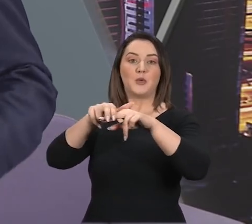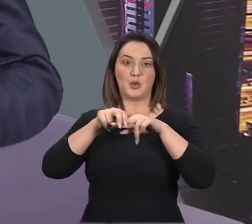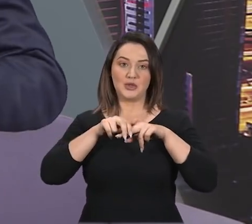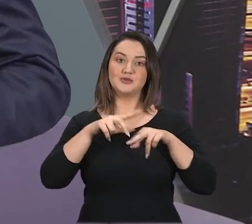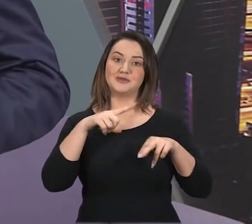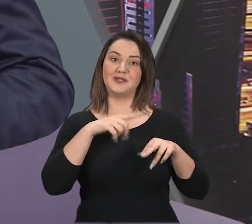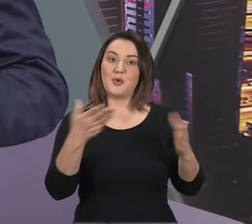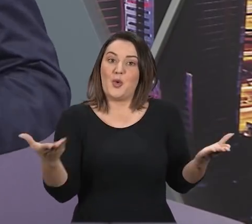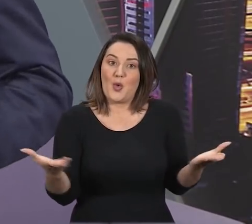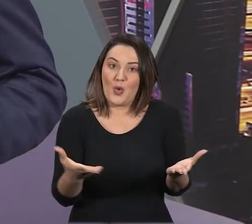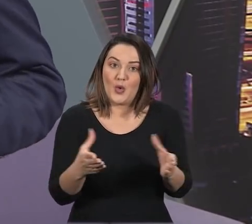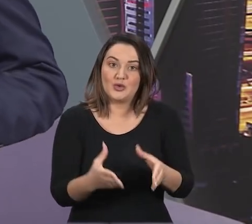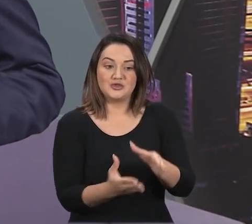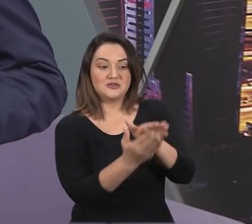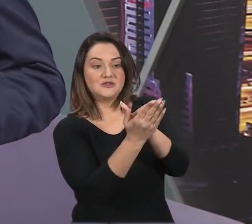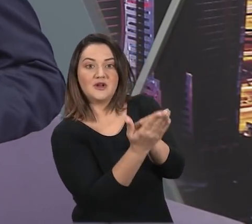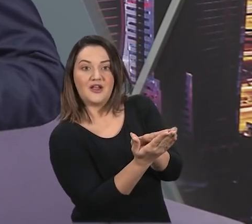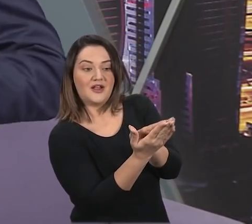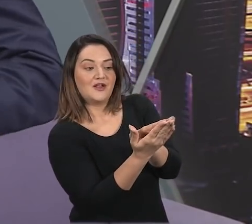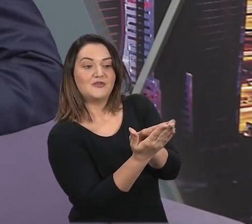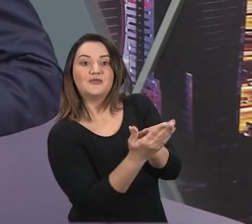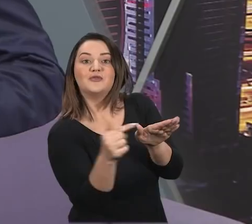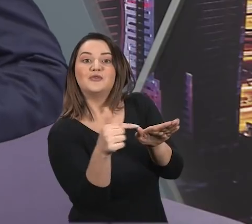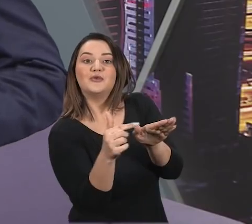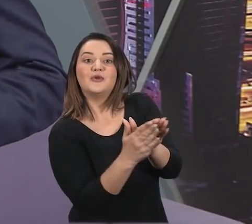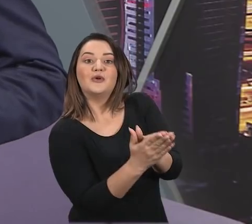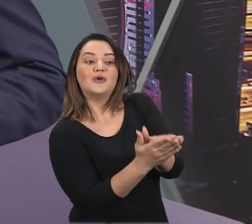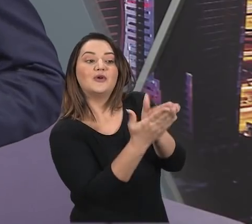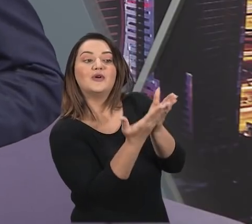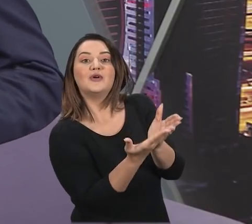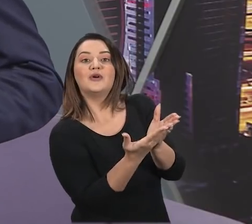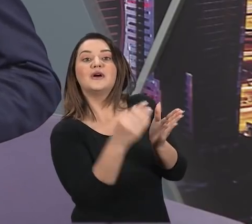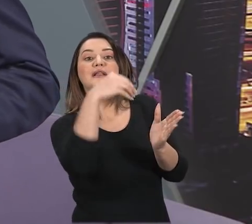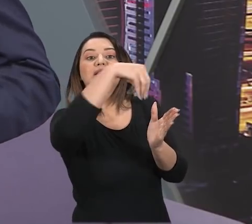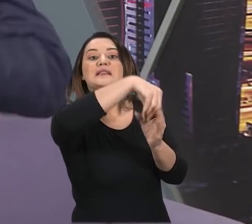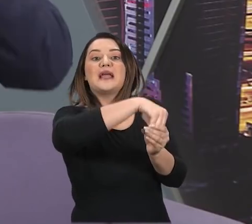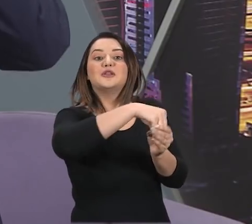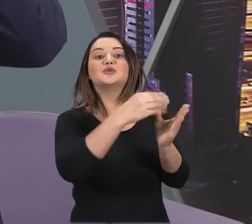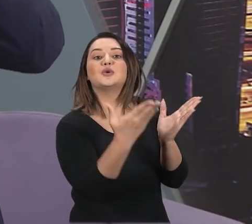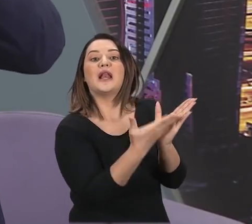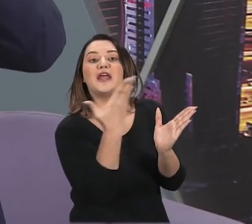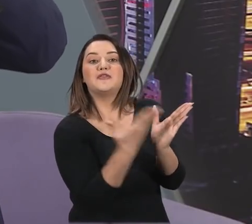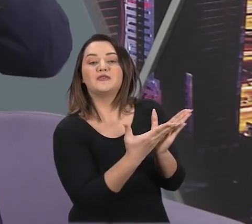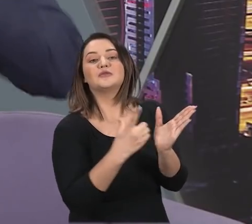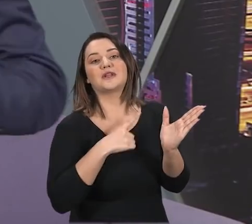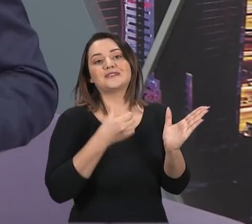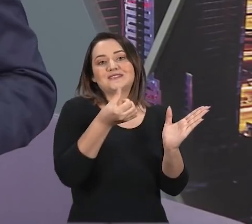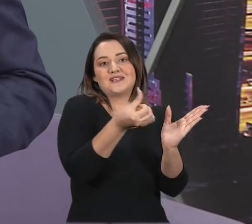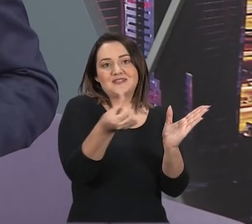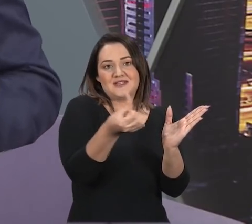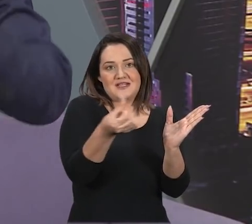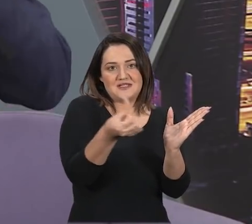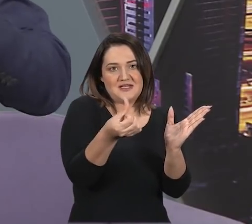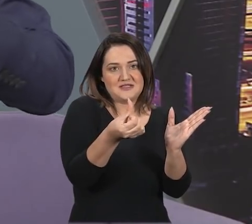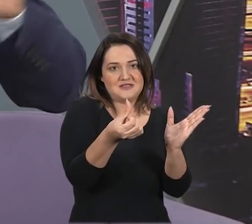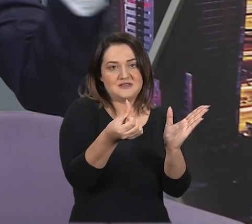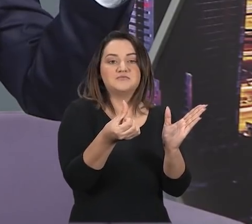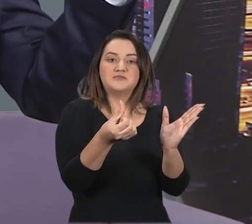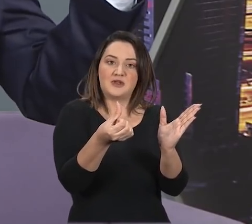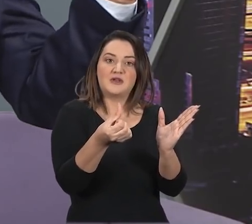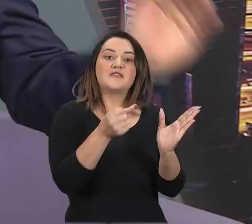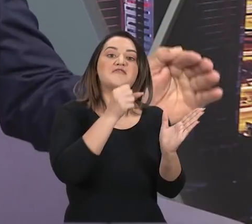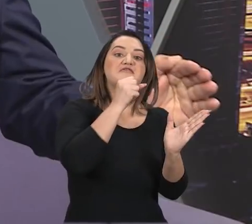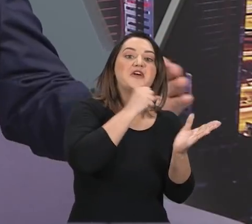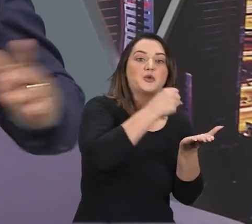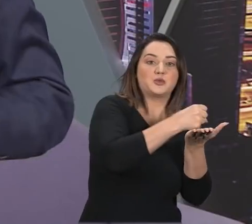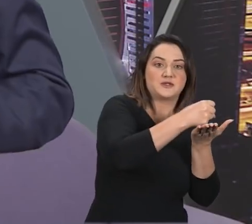temos aqui este sagrado livro. Este livro tem 66 pequenos livros dentro dele, sendo